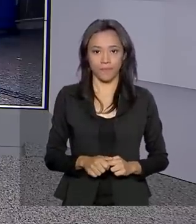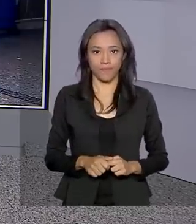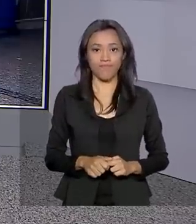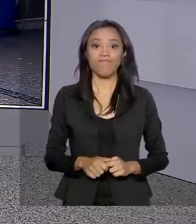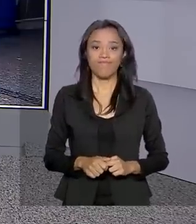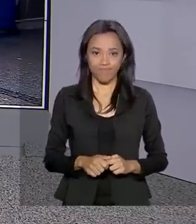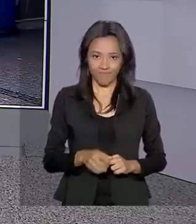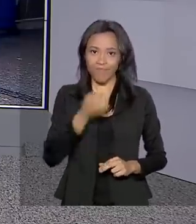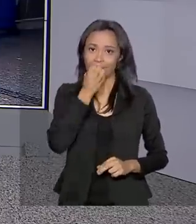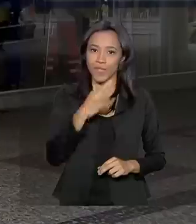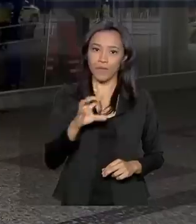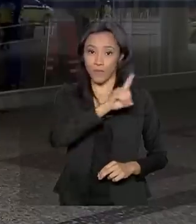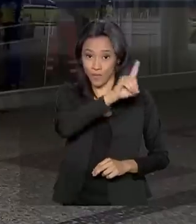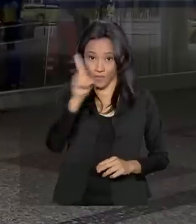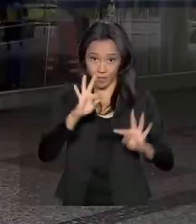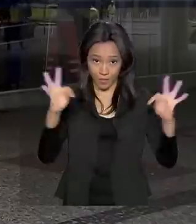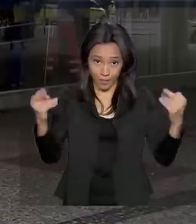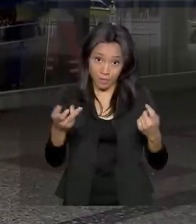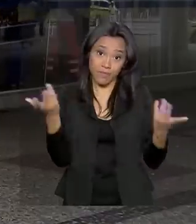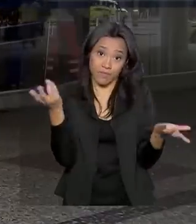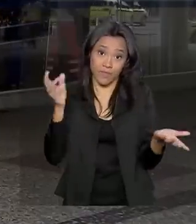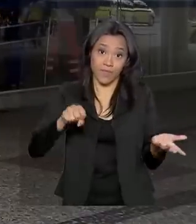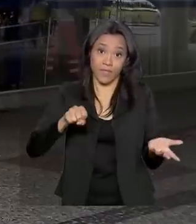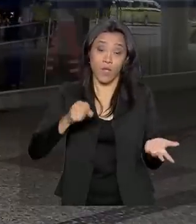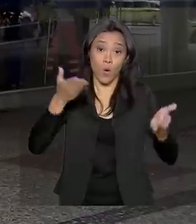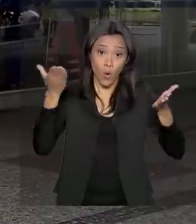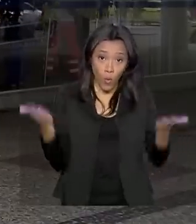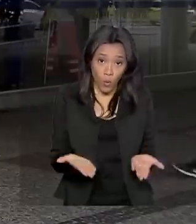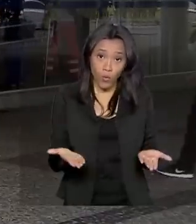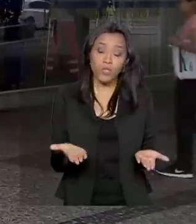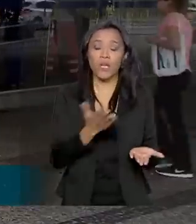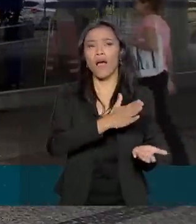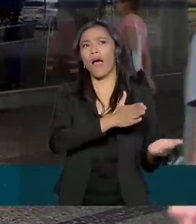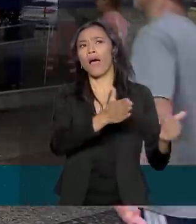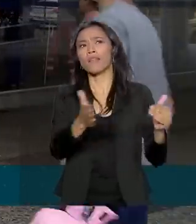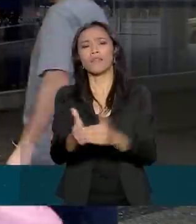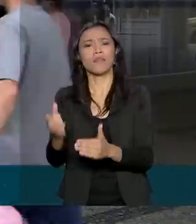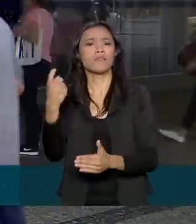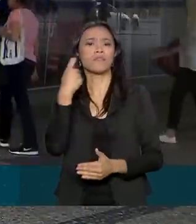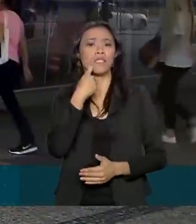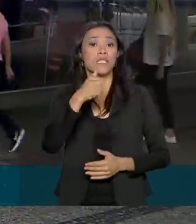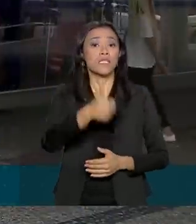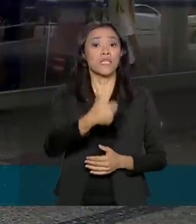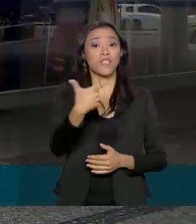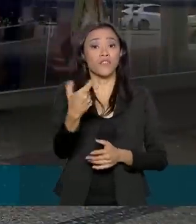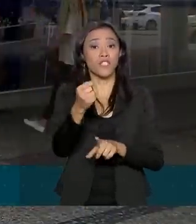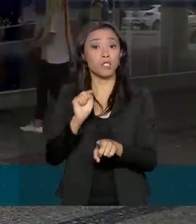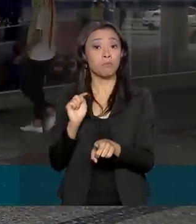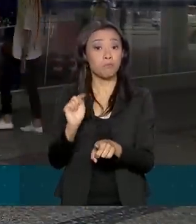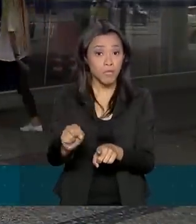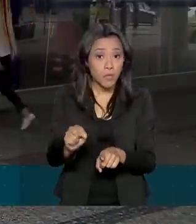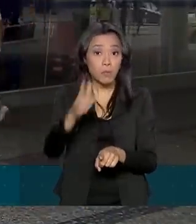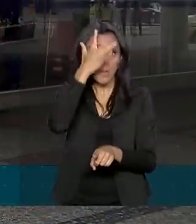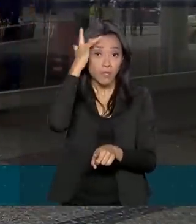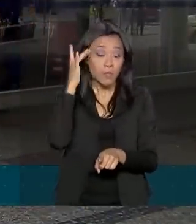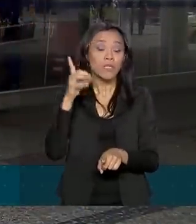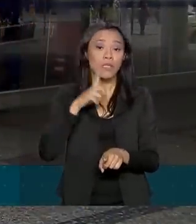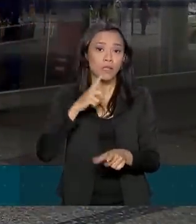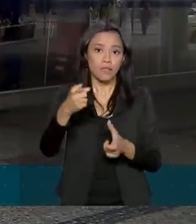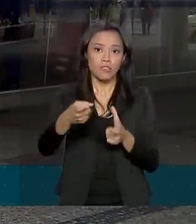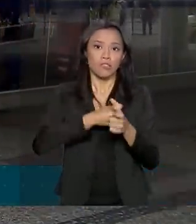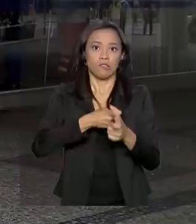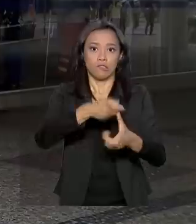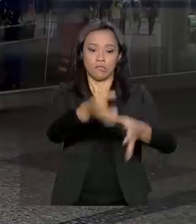Bom dia, Mara. Bom dia a todos. É isso mesmo. De hoje até a próxima sexta-feira, cerca de 120 mil clientes da Caixa que têm dívidas na